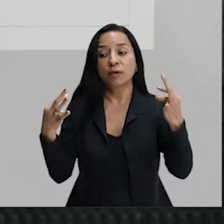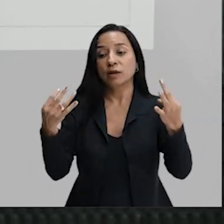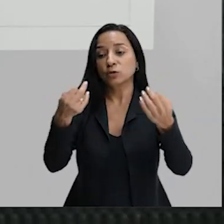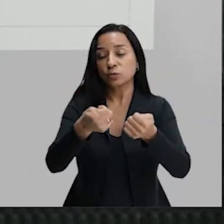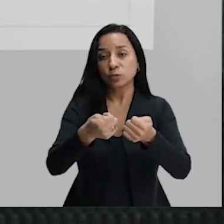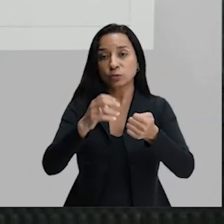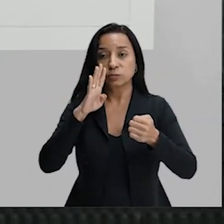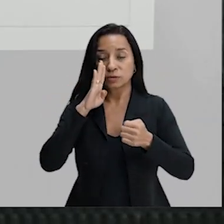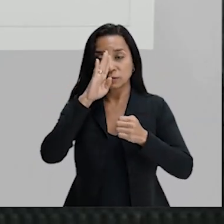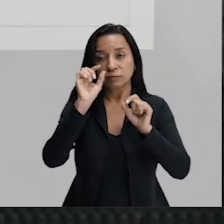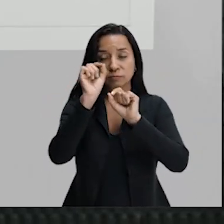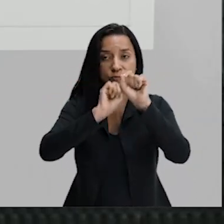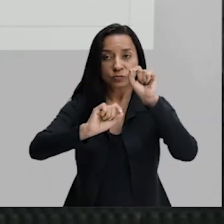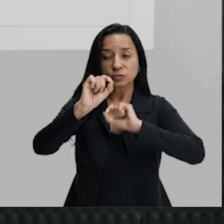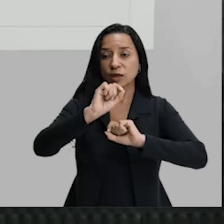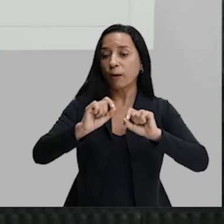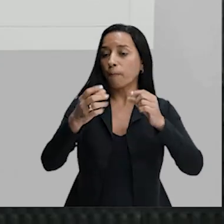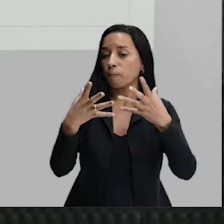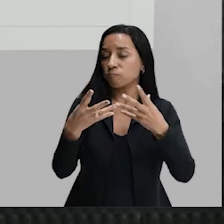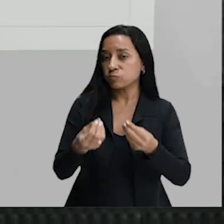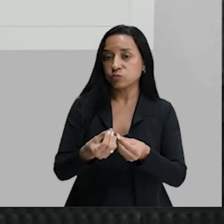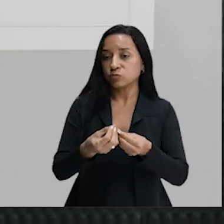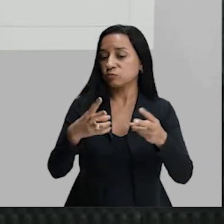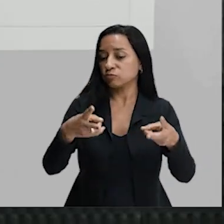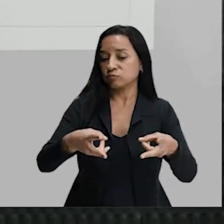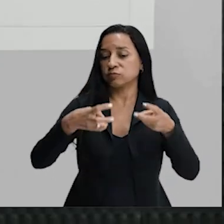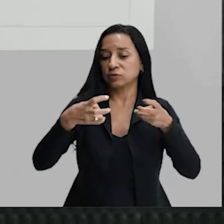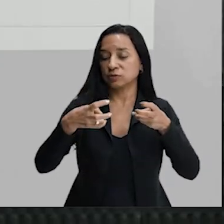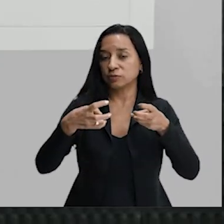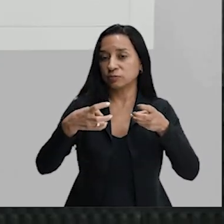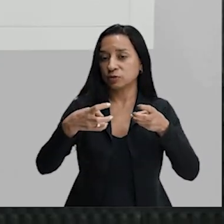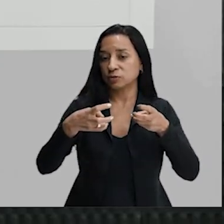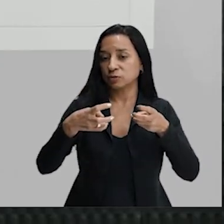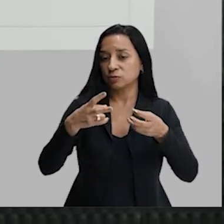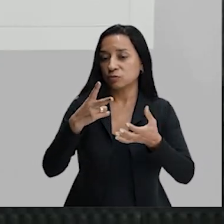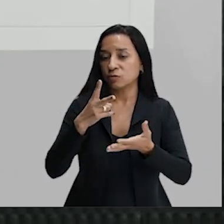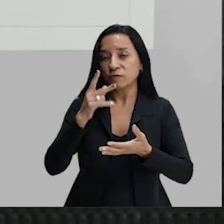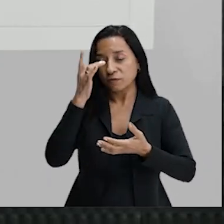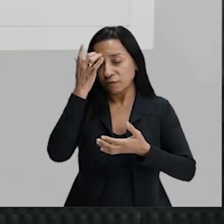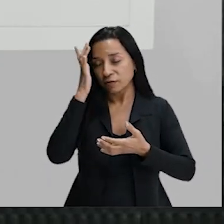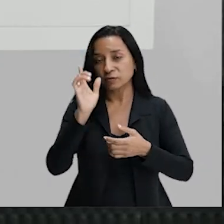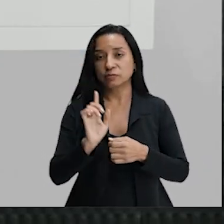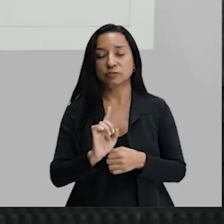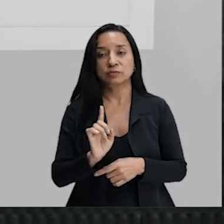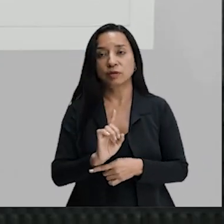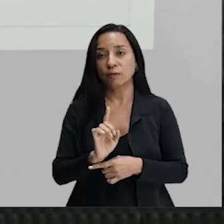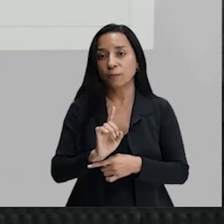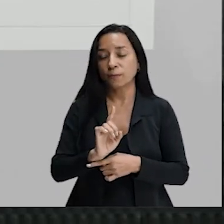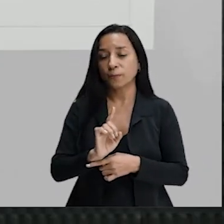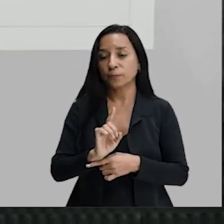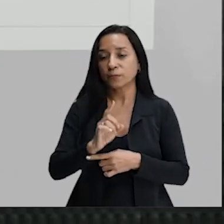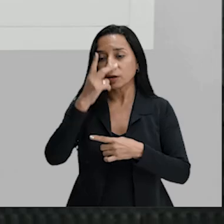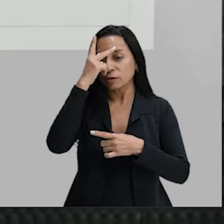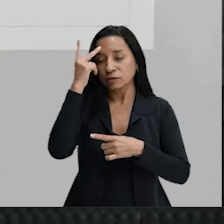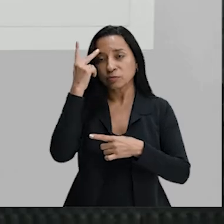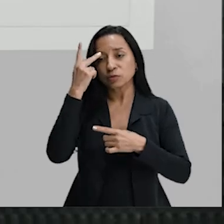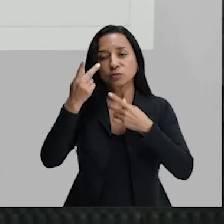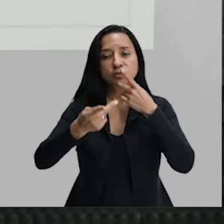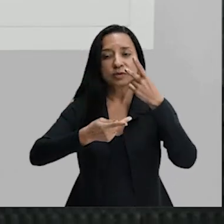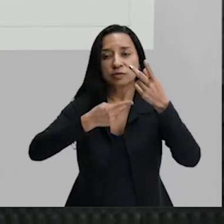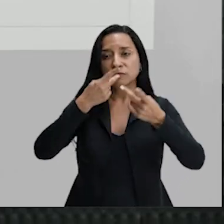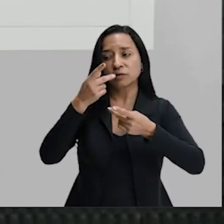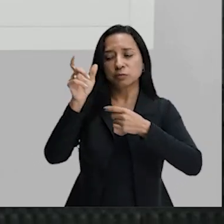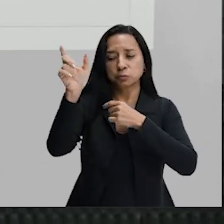que para muitos não é percebido constantemente. Tá? Geralmente as pessoas dizem, olha só,